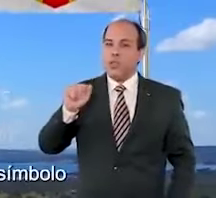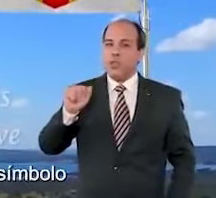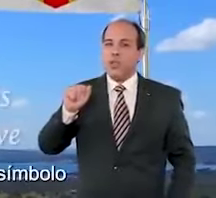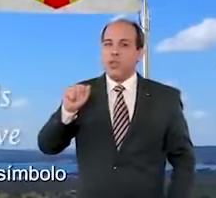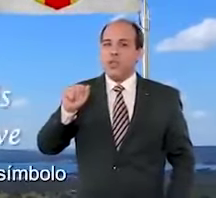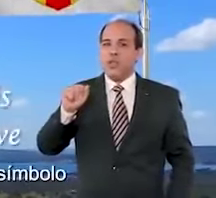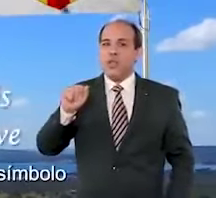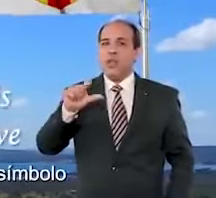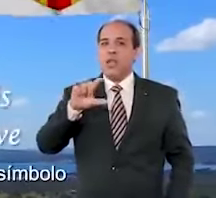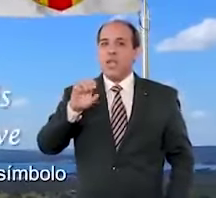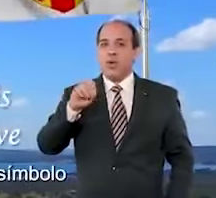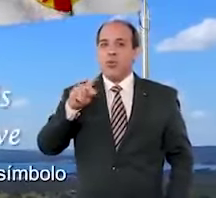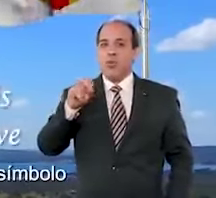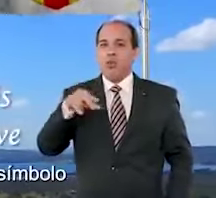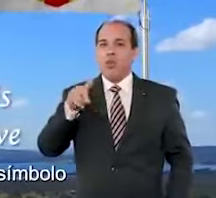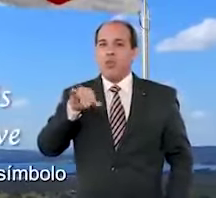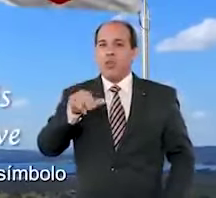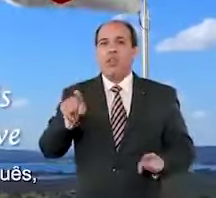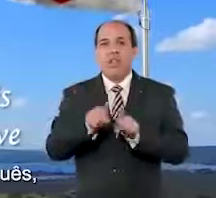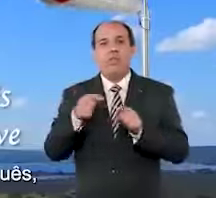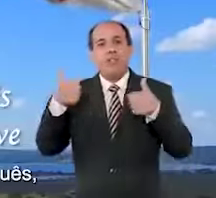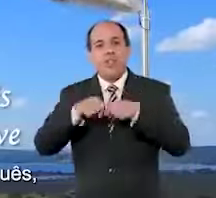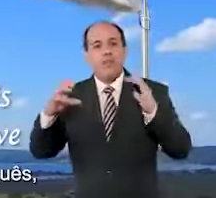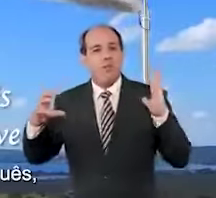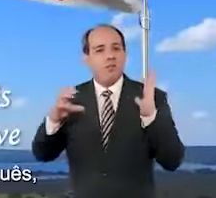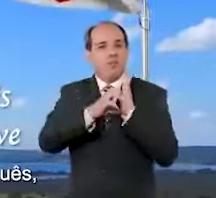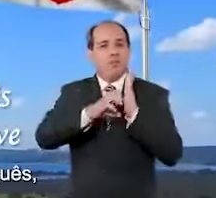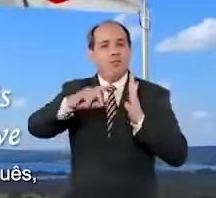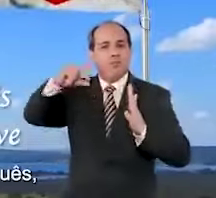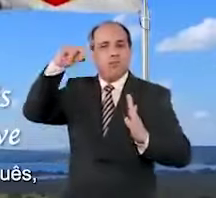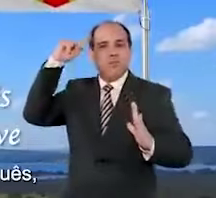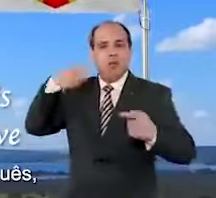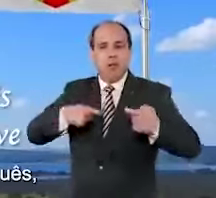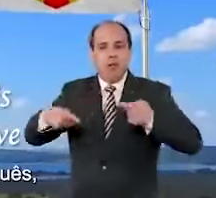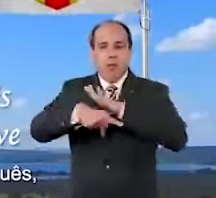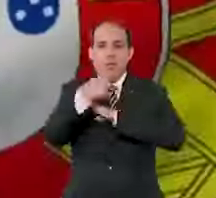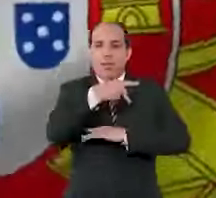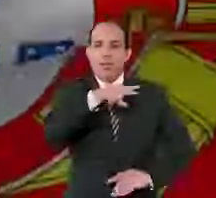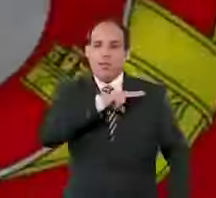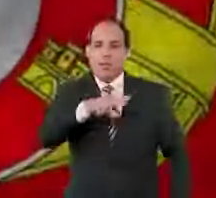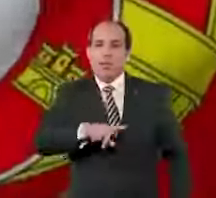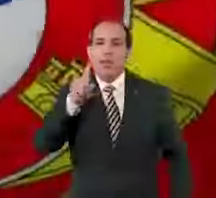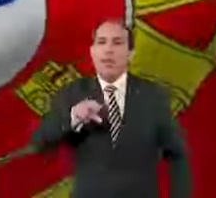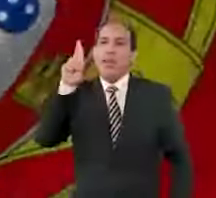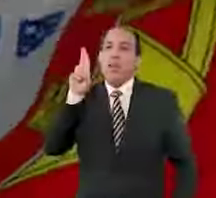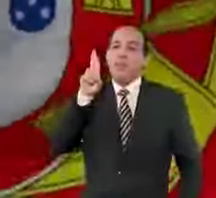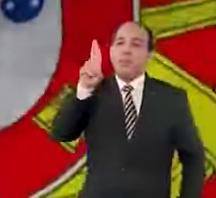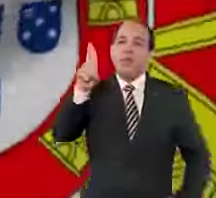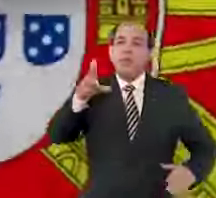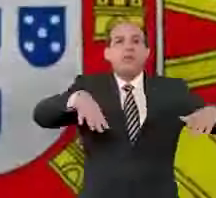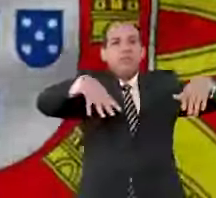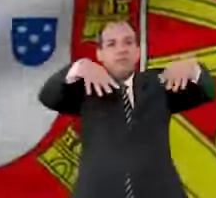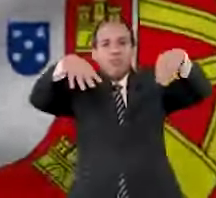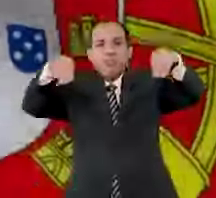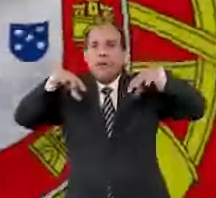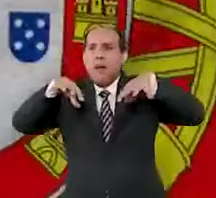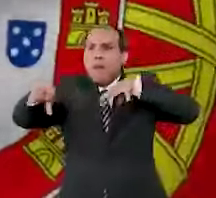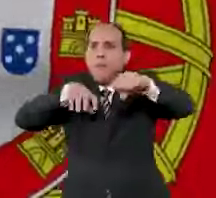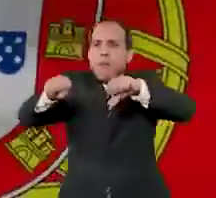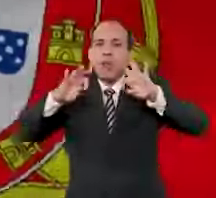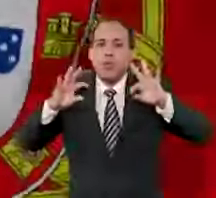e também já havia sido usado como símbolo no antigo brasão de armas português, representando as fortalezas tomadas